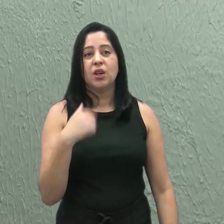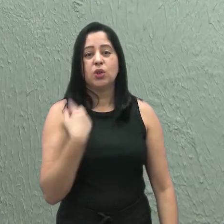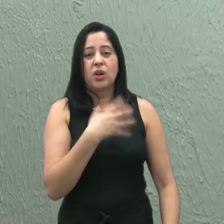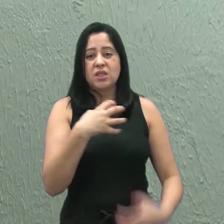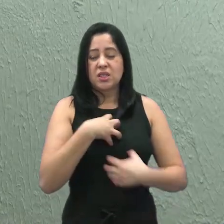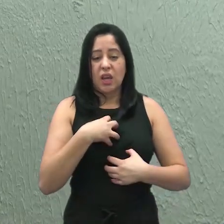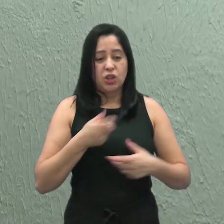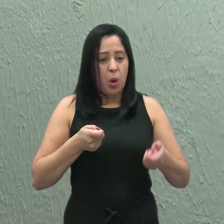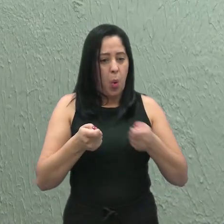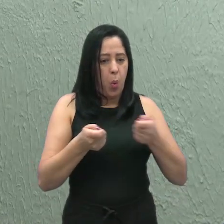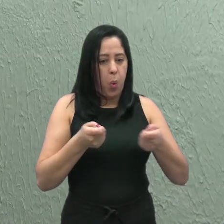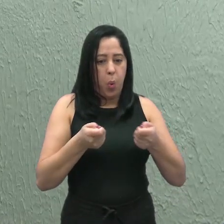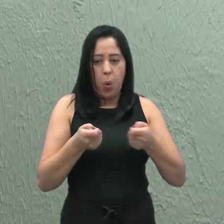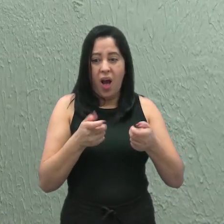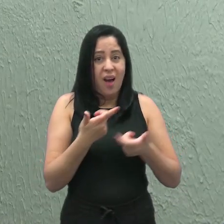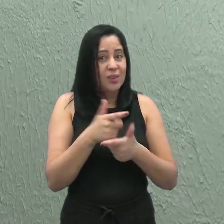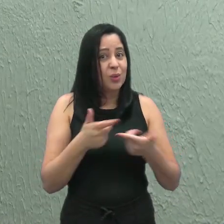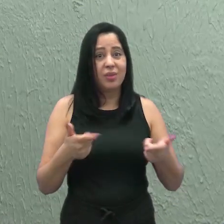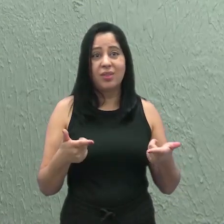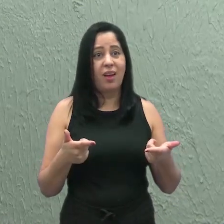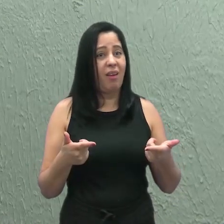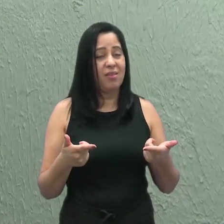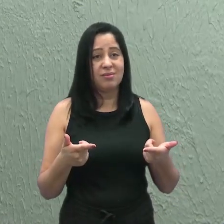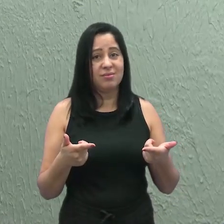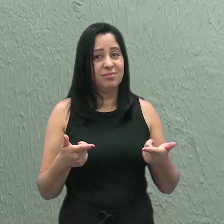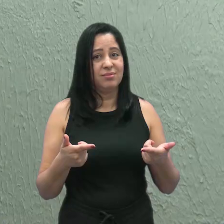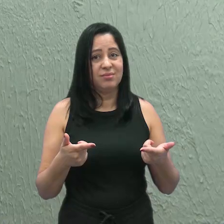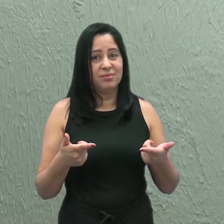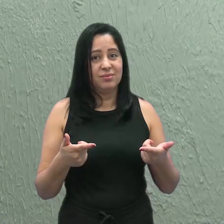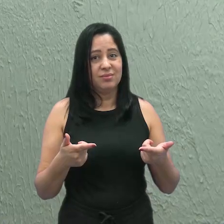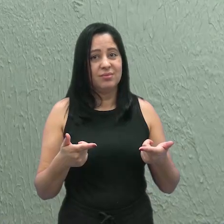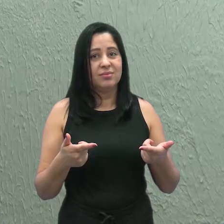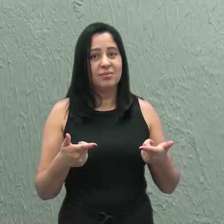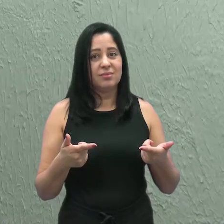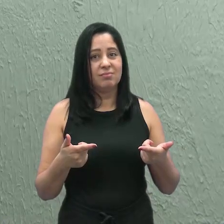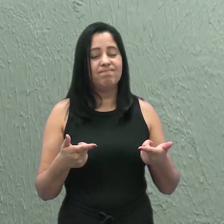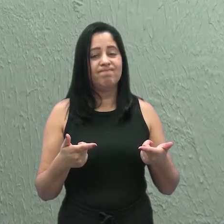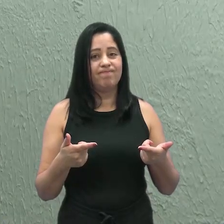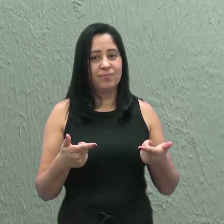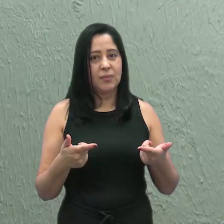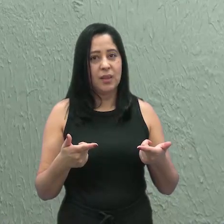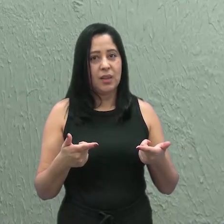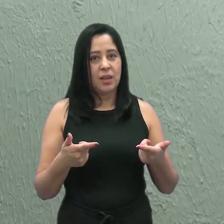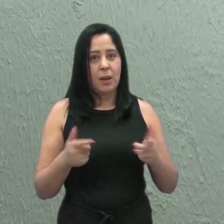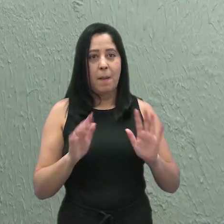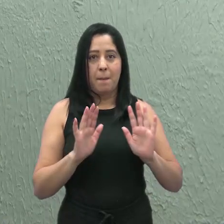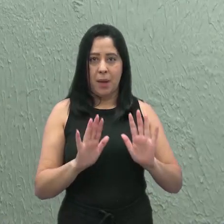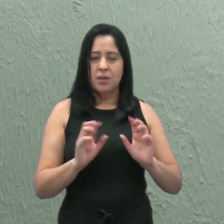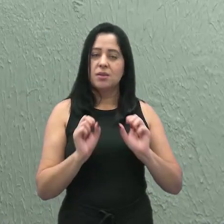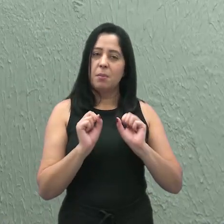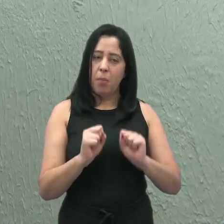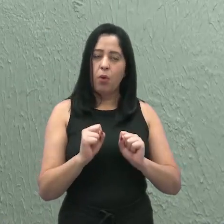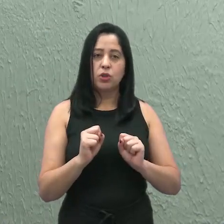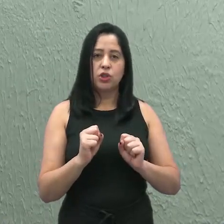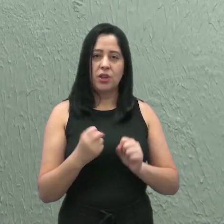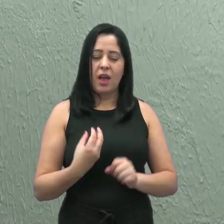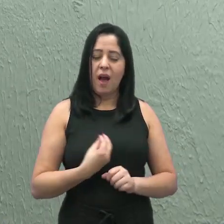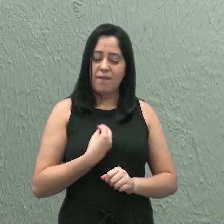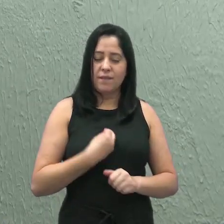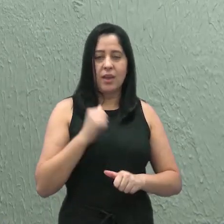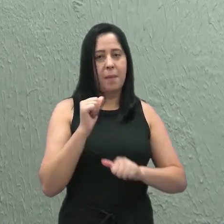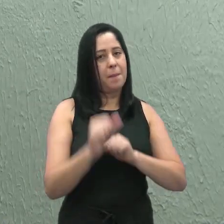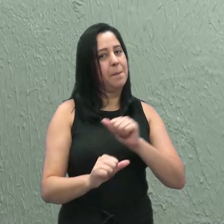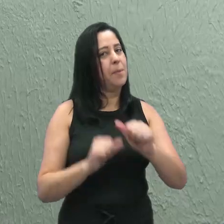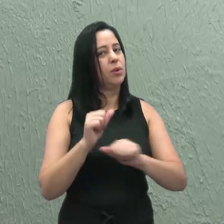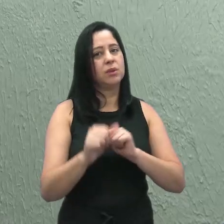tem controle de nada. A gente acha que tem controle de alguma coisa. A gente pode mudar o rumo da história, mas o